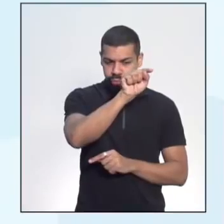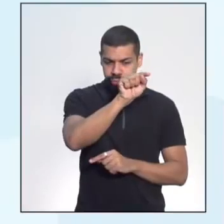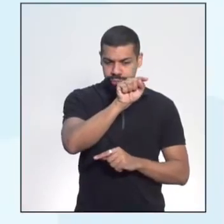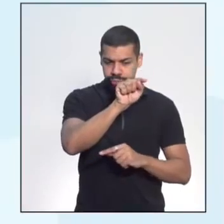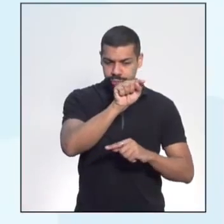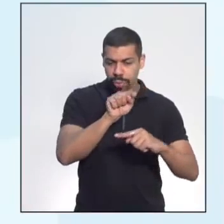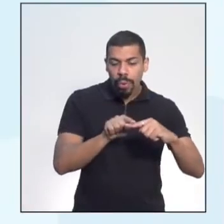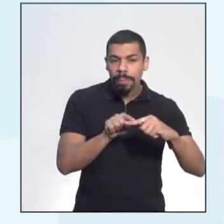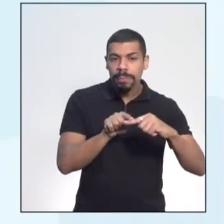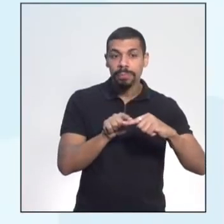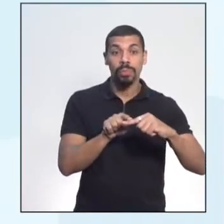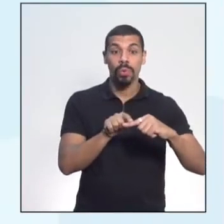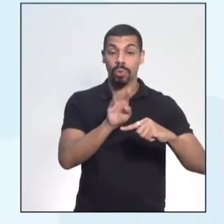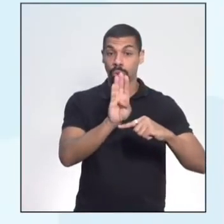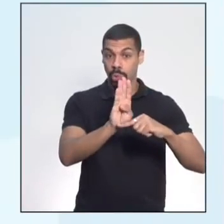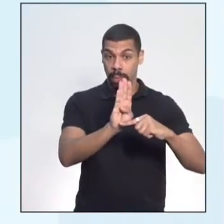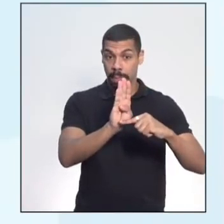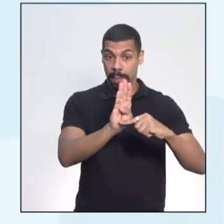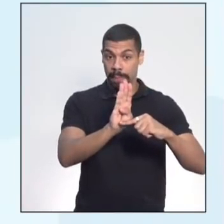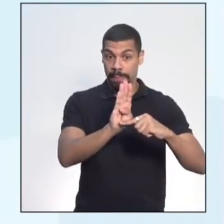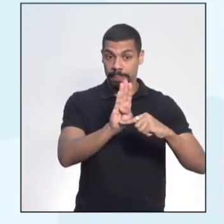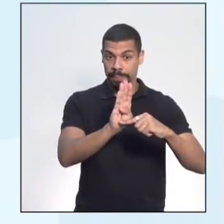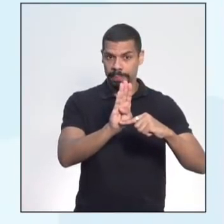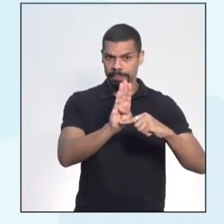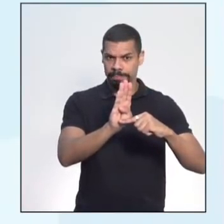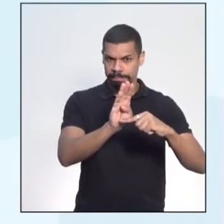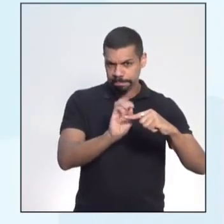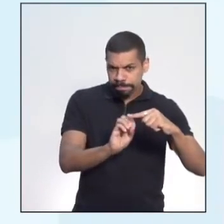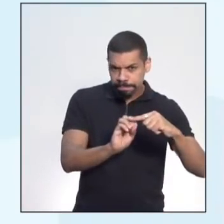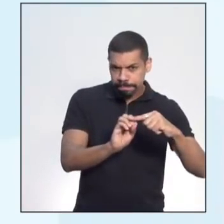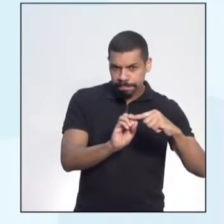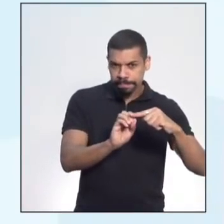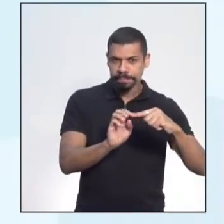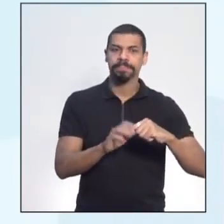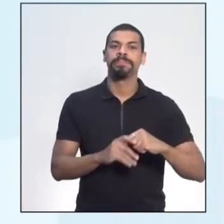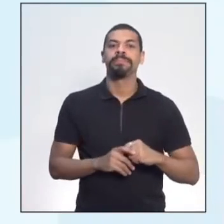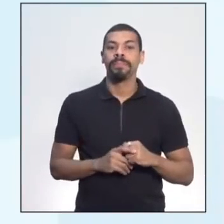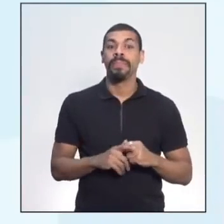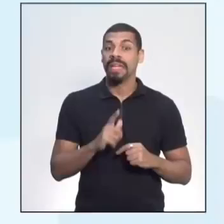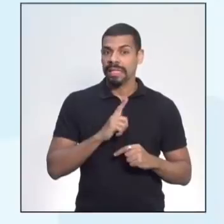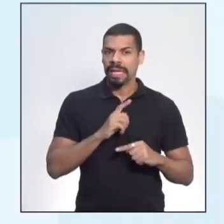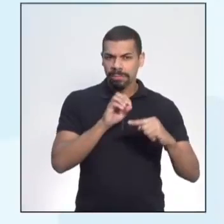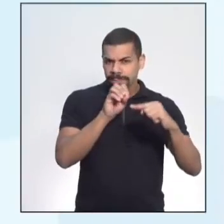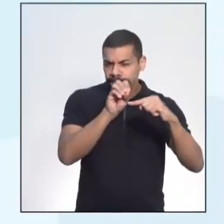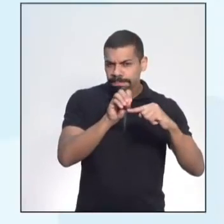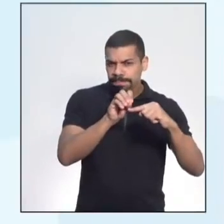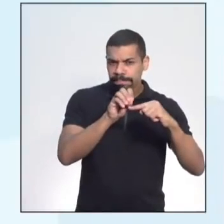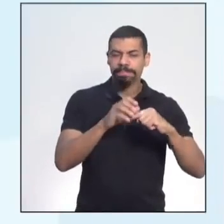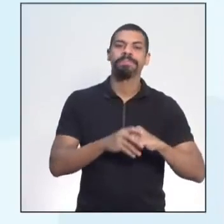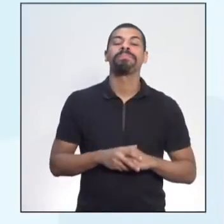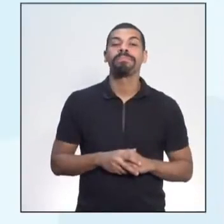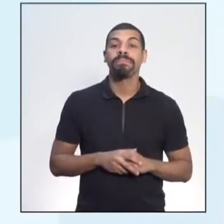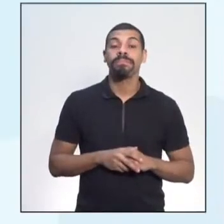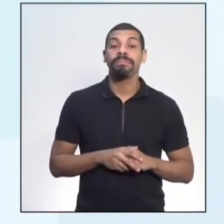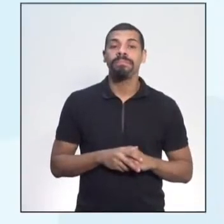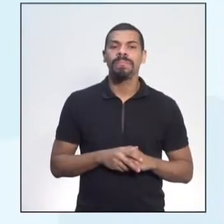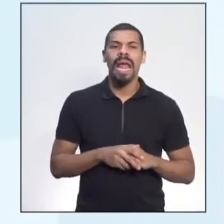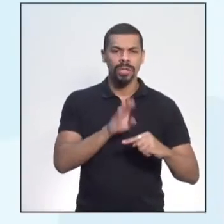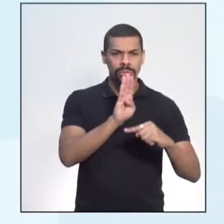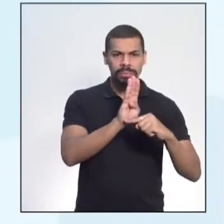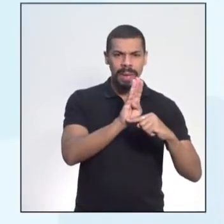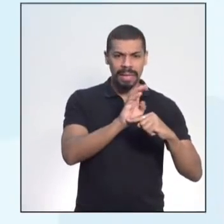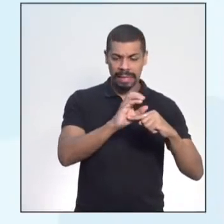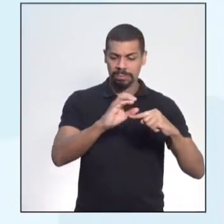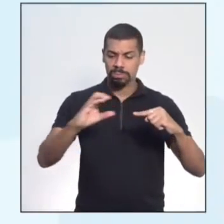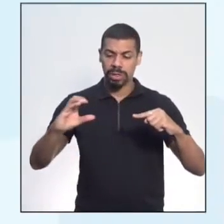para no ponto B lá no 0, que teria que ter um 0 ali no canto do eixo, você sabe que tem um 0 invisível ali, tá bom? Aí, do B até o